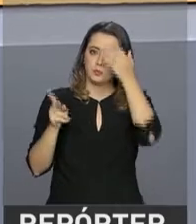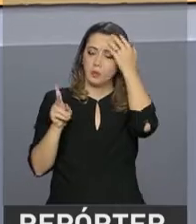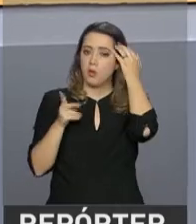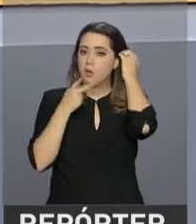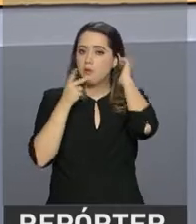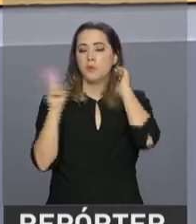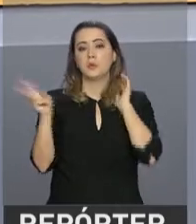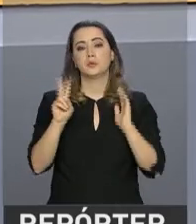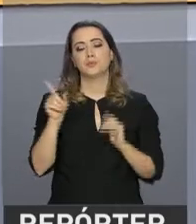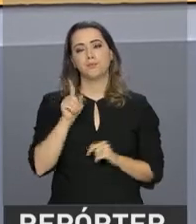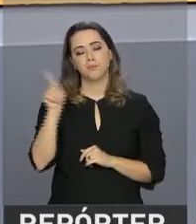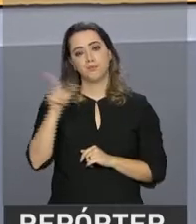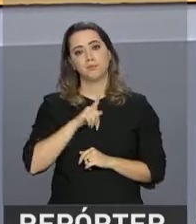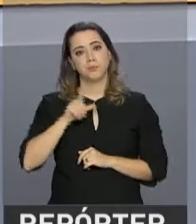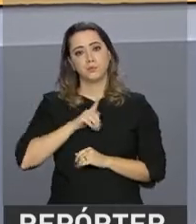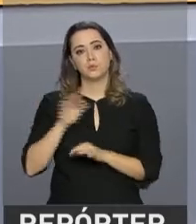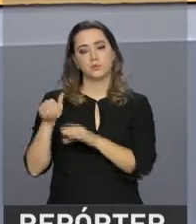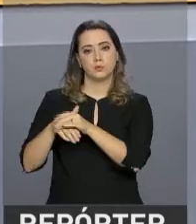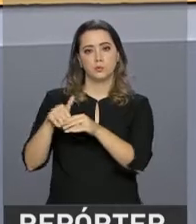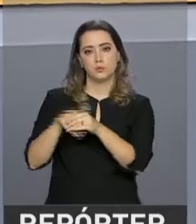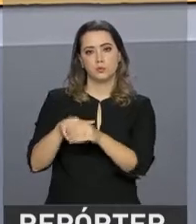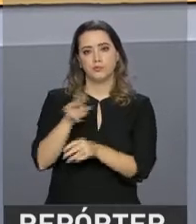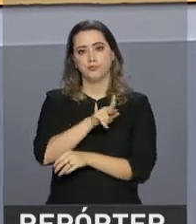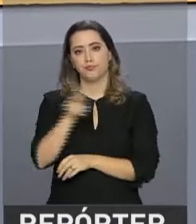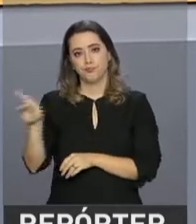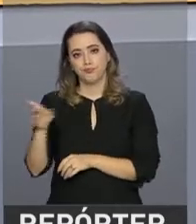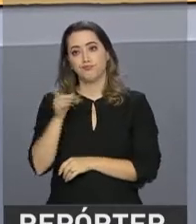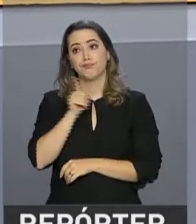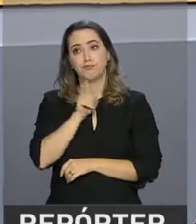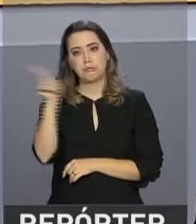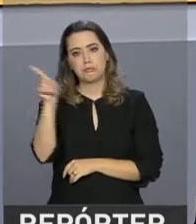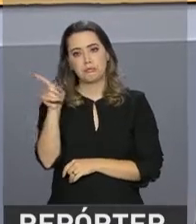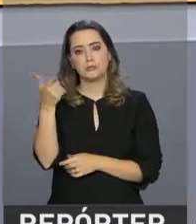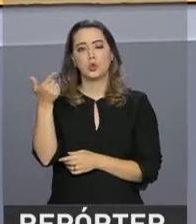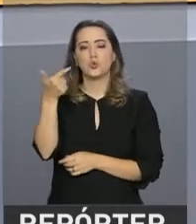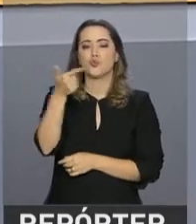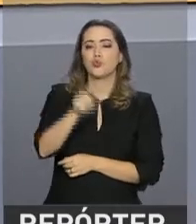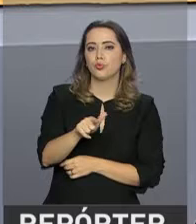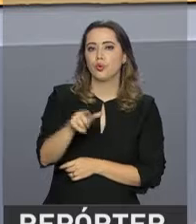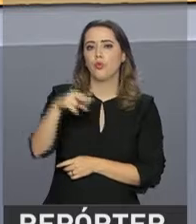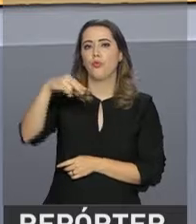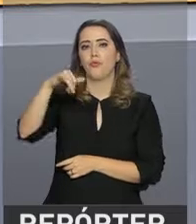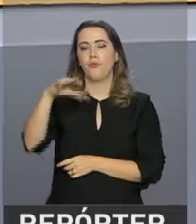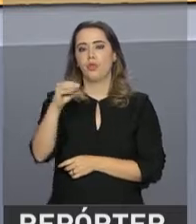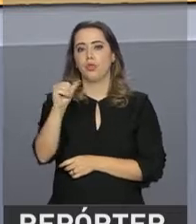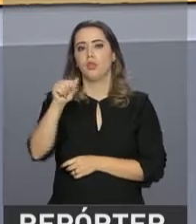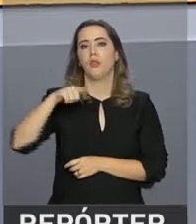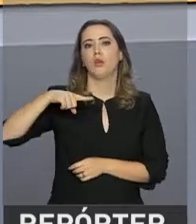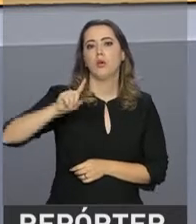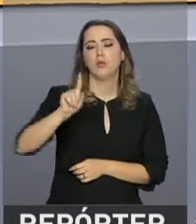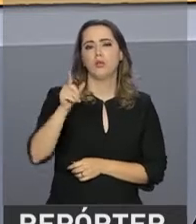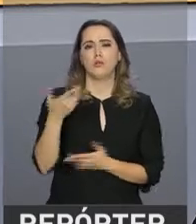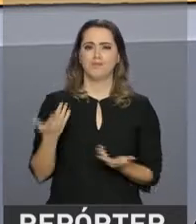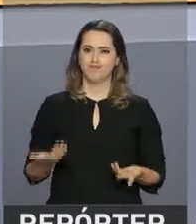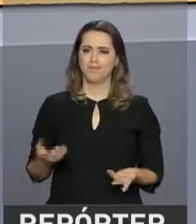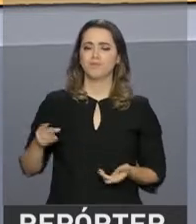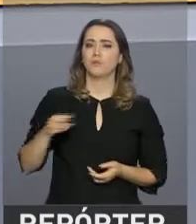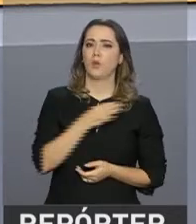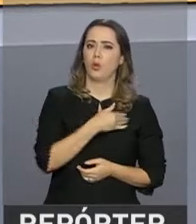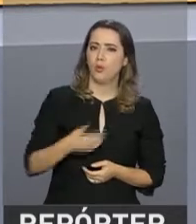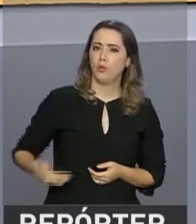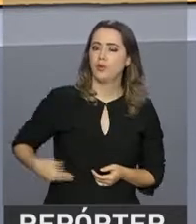foi de eleições presidenciais que marcaram a reeleição de nicolás maduro sobre isso o governo brasileiro emitiu